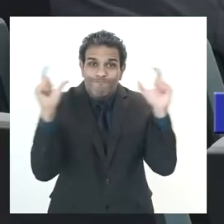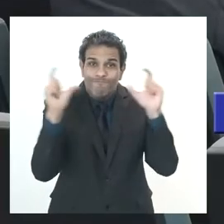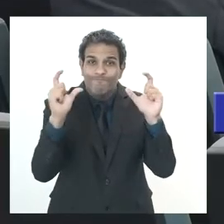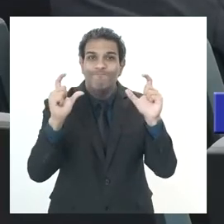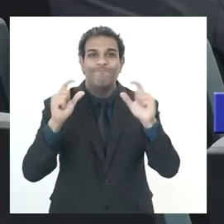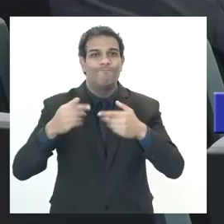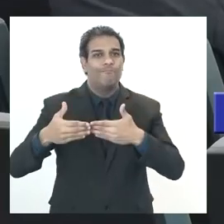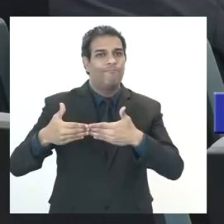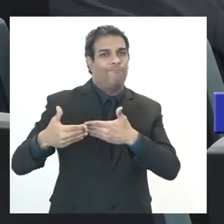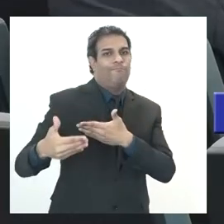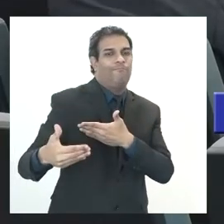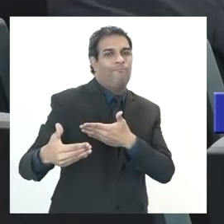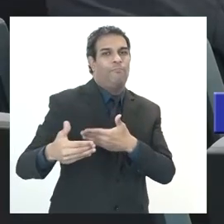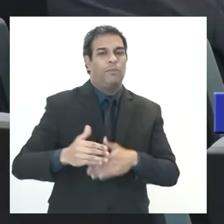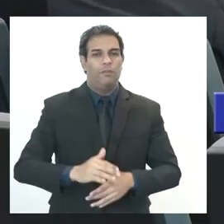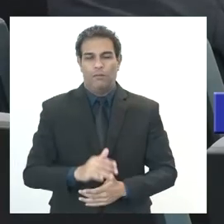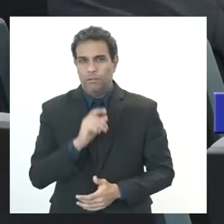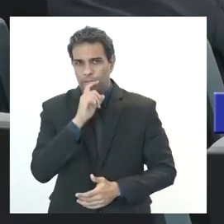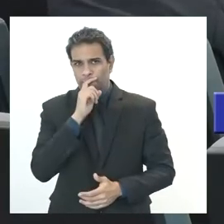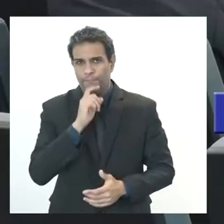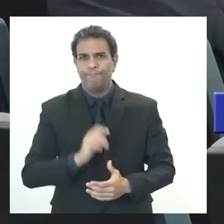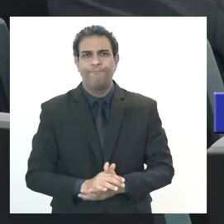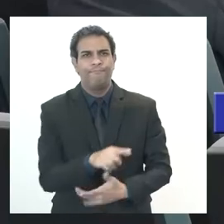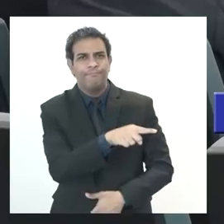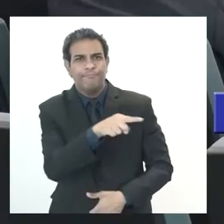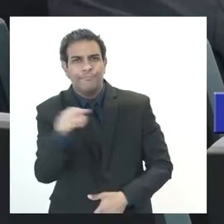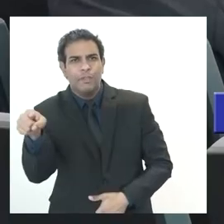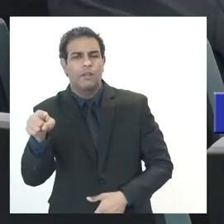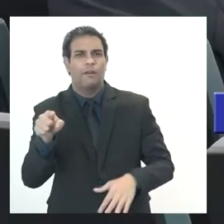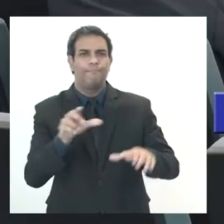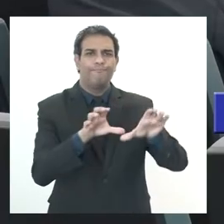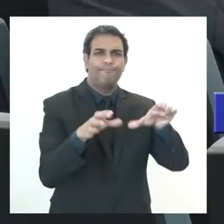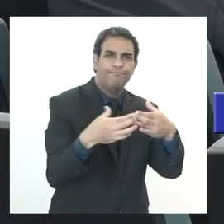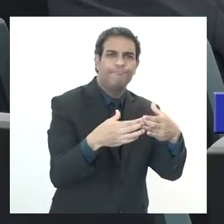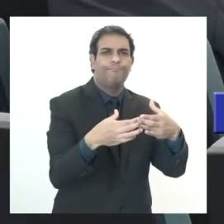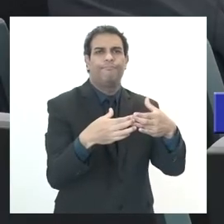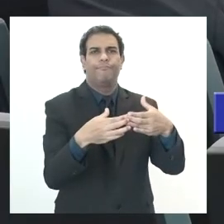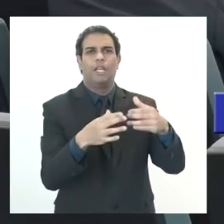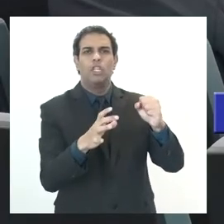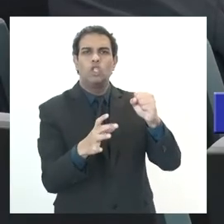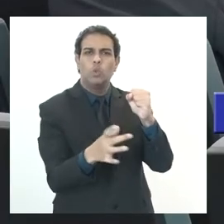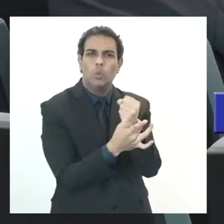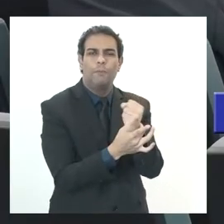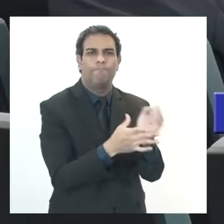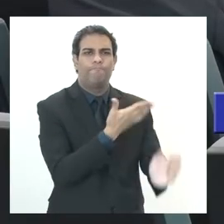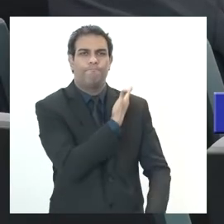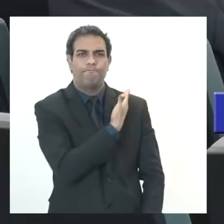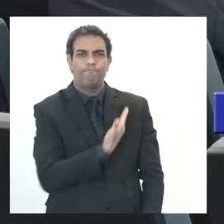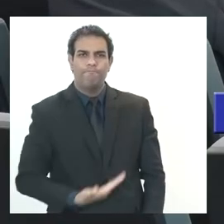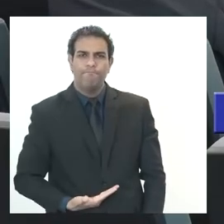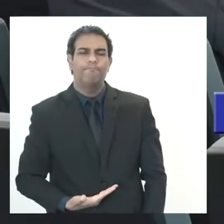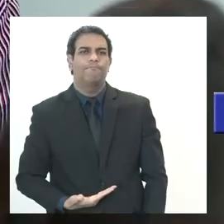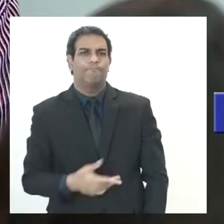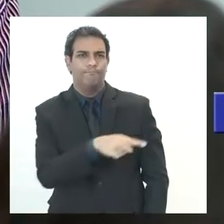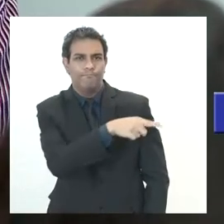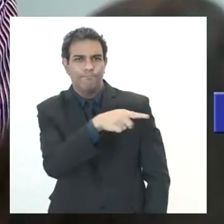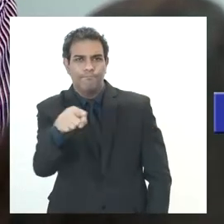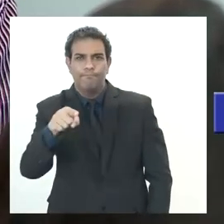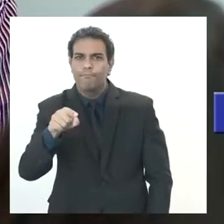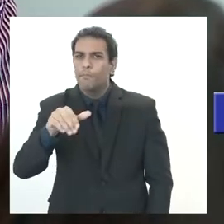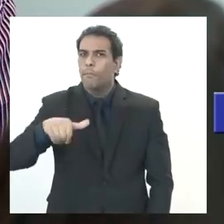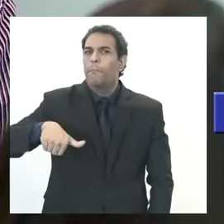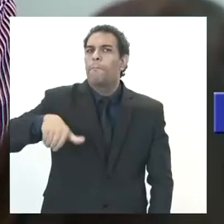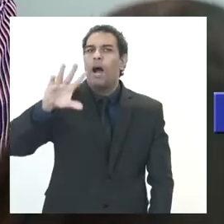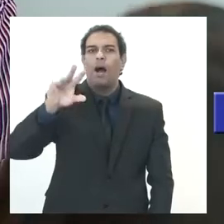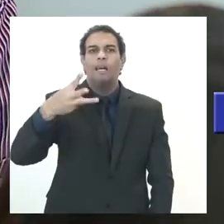próximo momento e os companheiros da segurança estamos assistindo tenho certeza e não são poucos são mais de